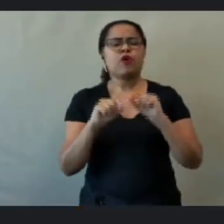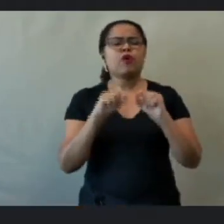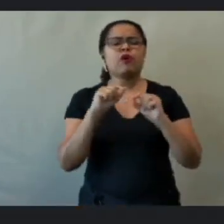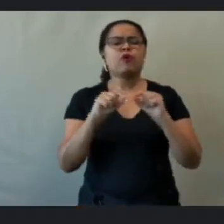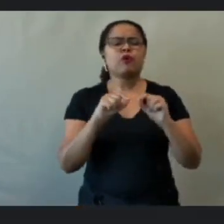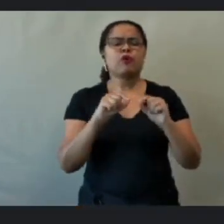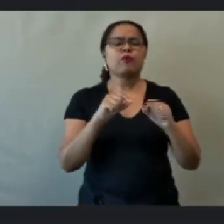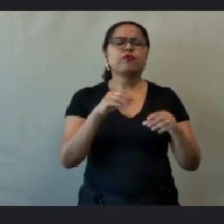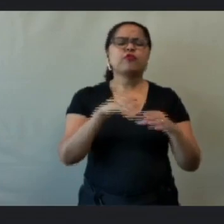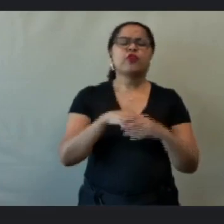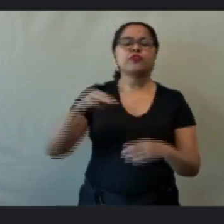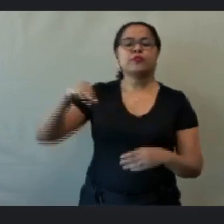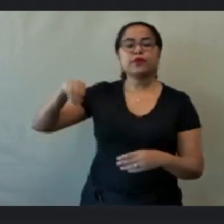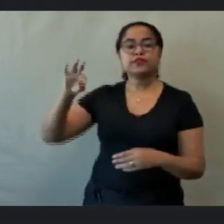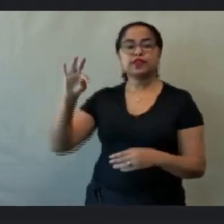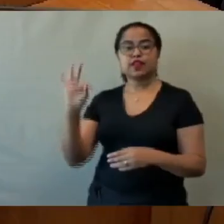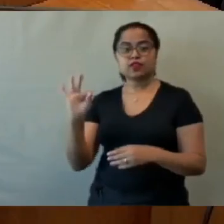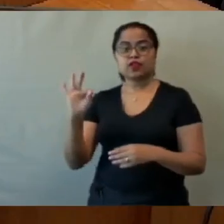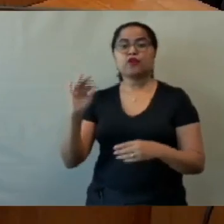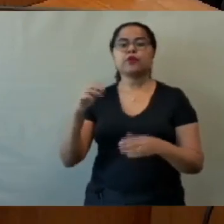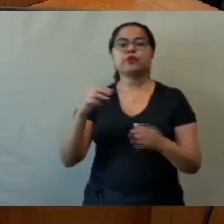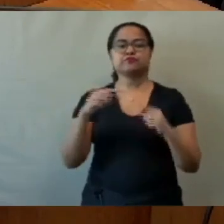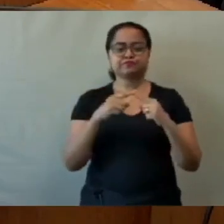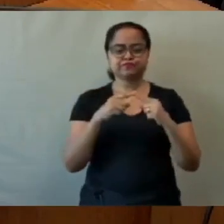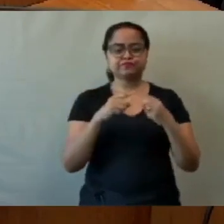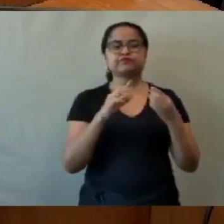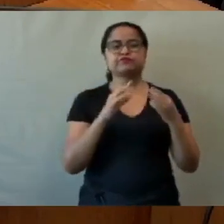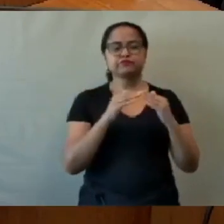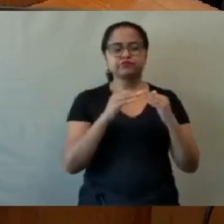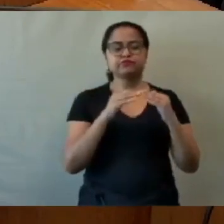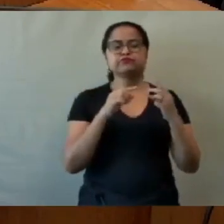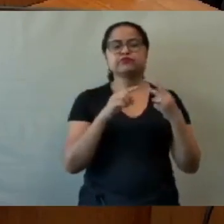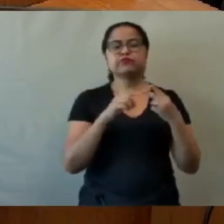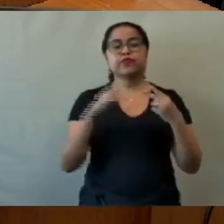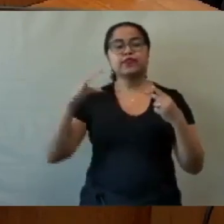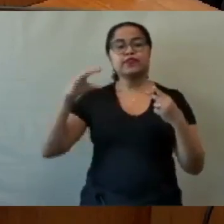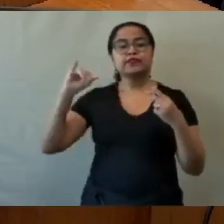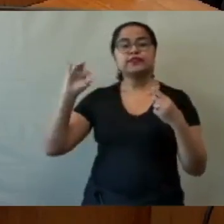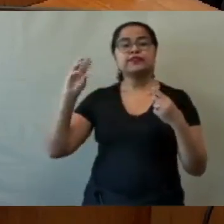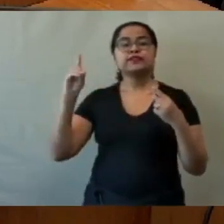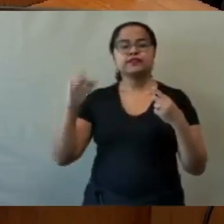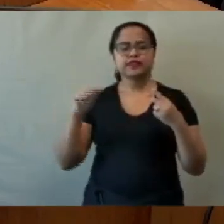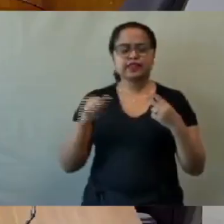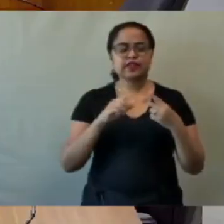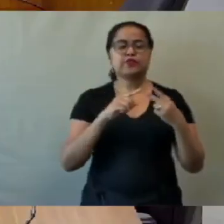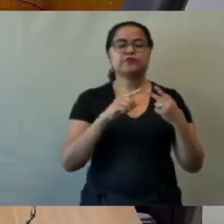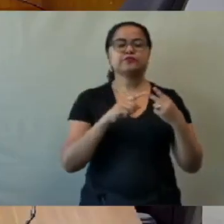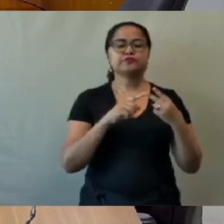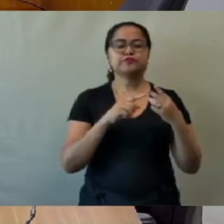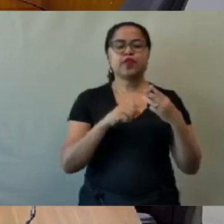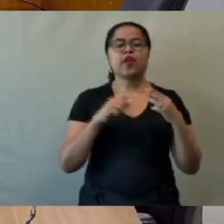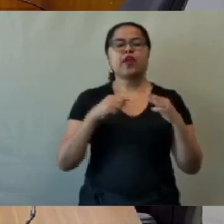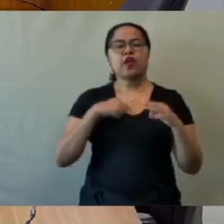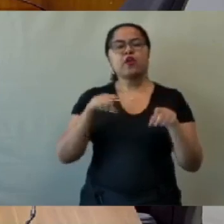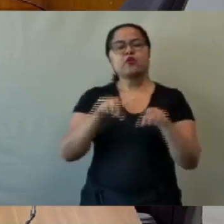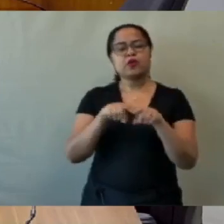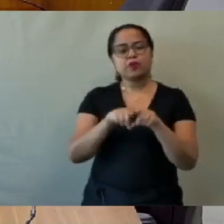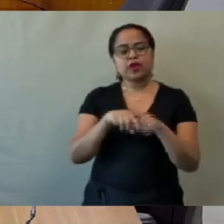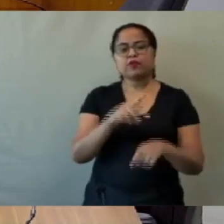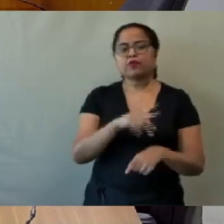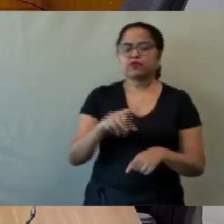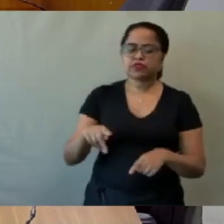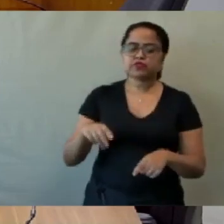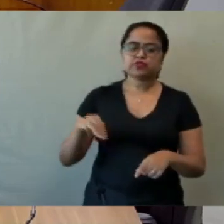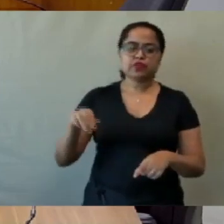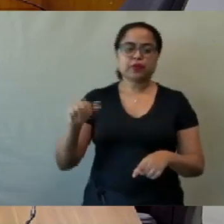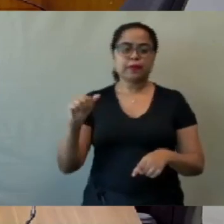Trópia? De acordo. Como vota a vereadora Cida Falabella? De acordo. Eu, professora Marli, também voto de